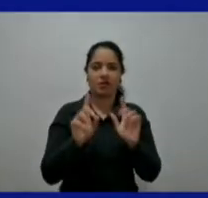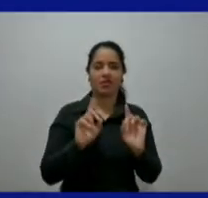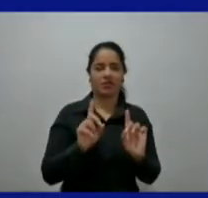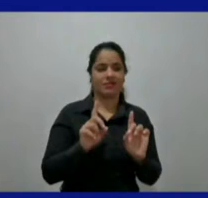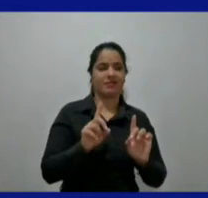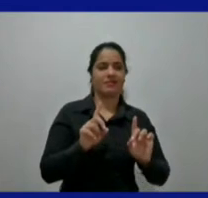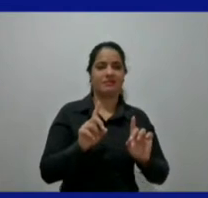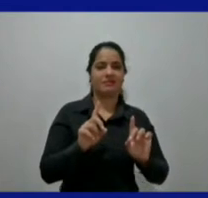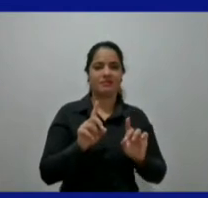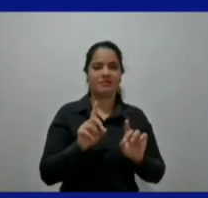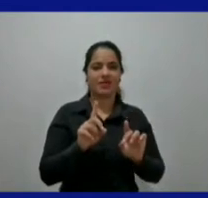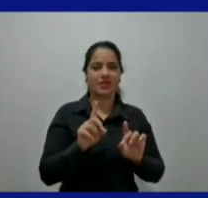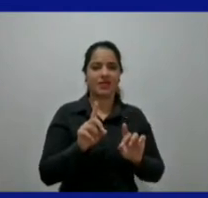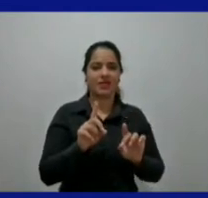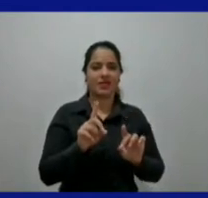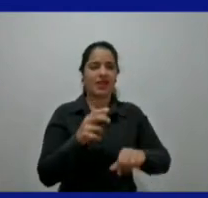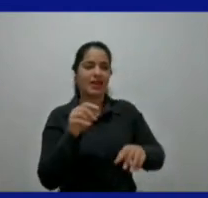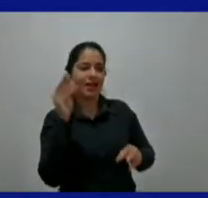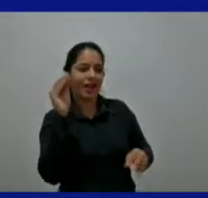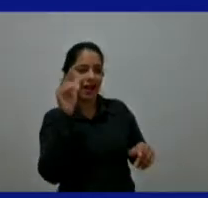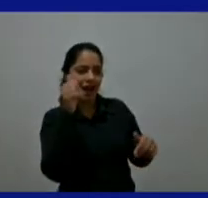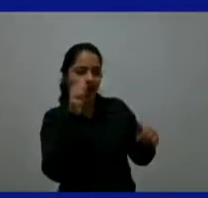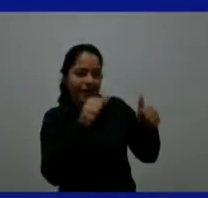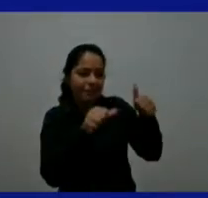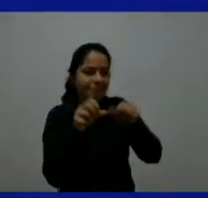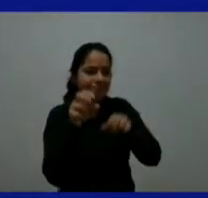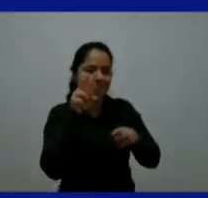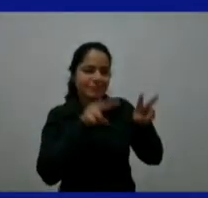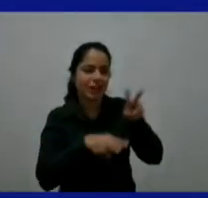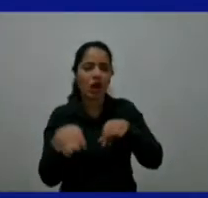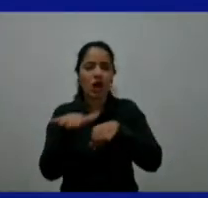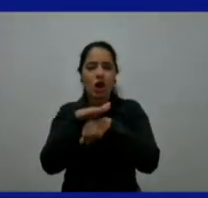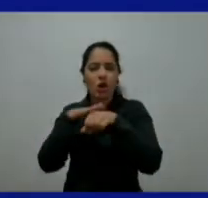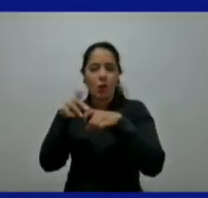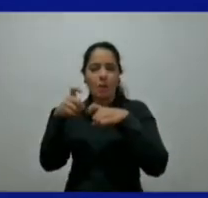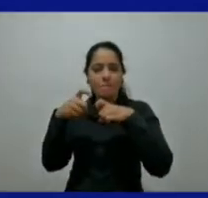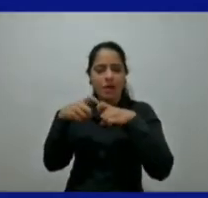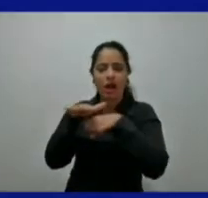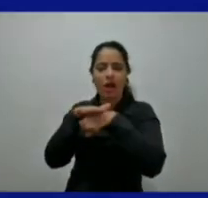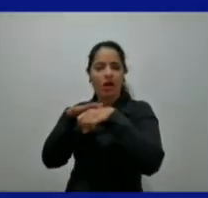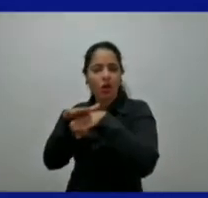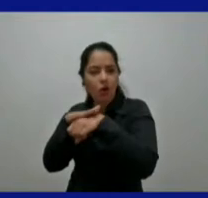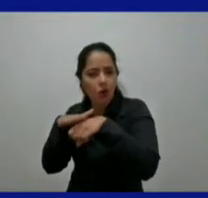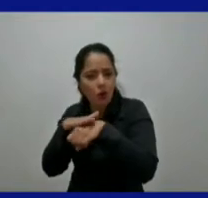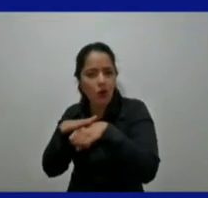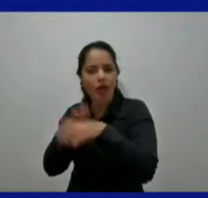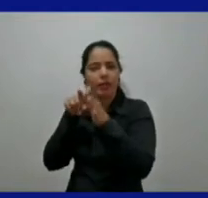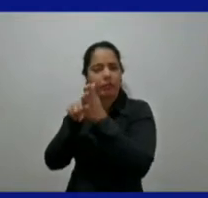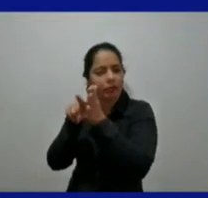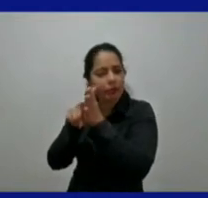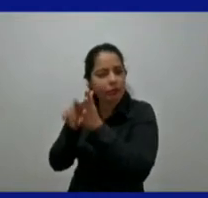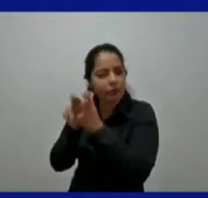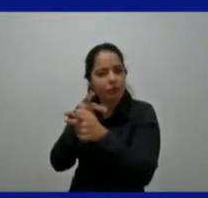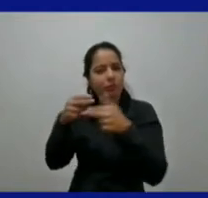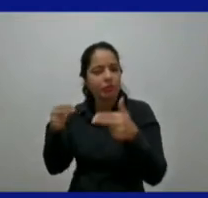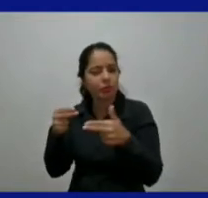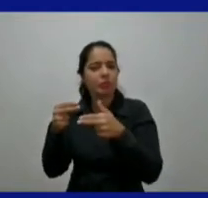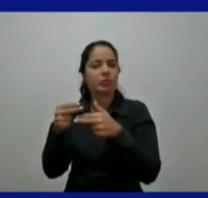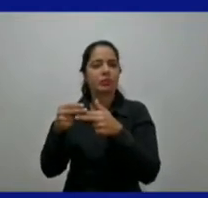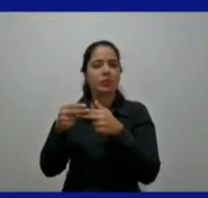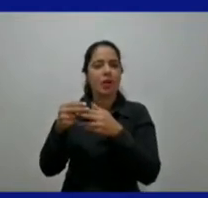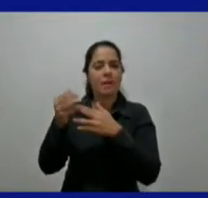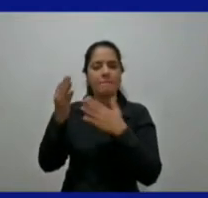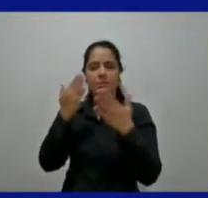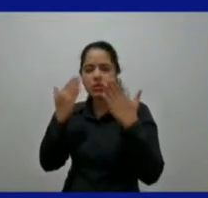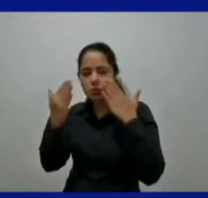são analisados por um médico que conversa com a pessoa, que vê aspectos que os exames não pegam, que são os aspectos psicológicos, e